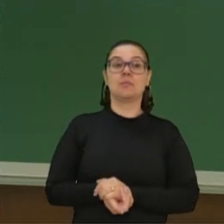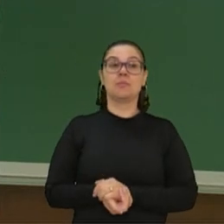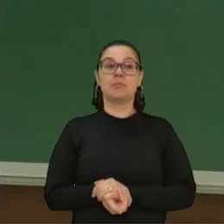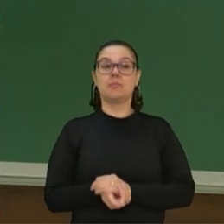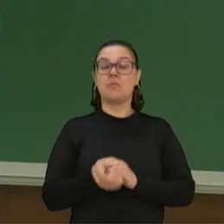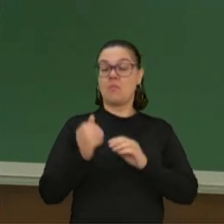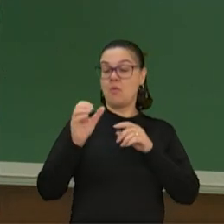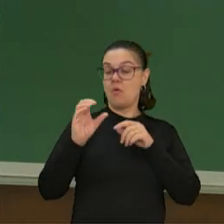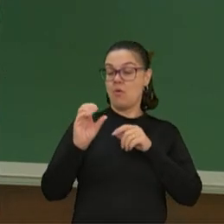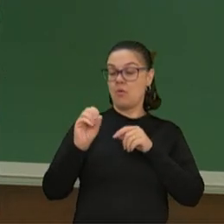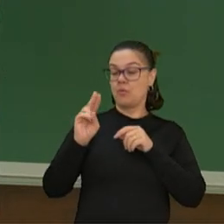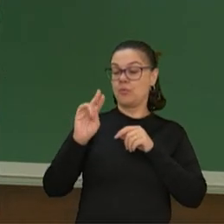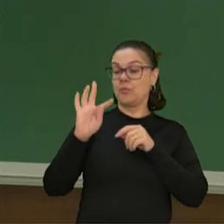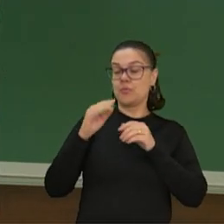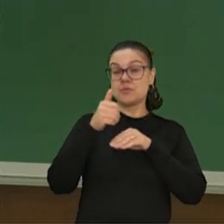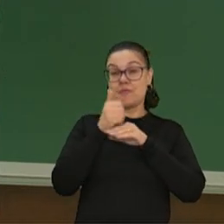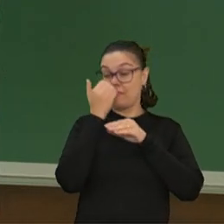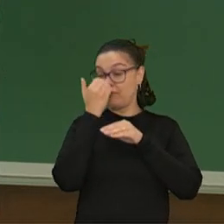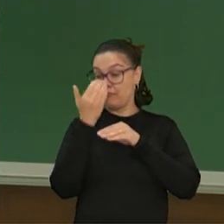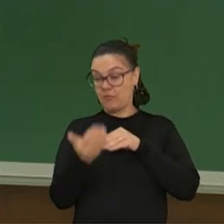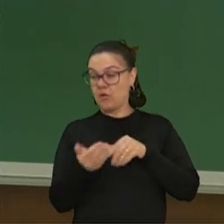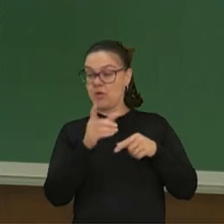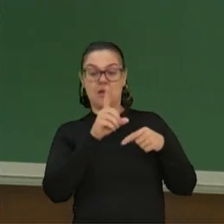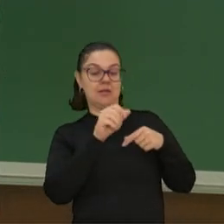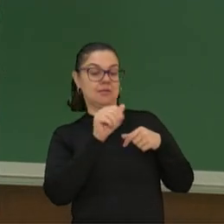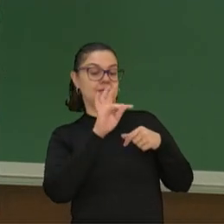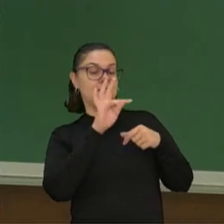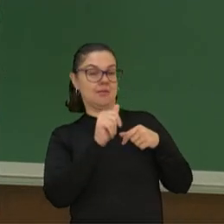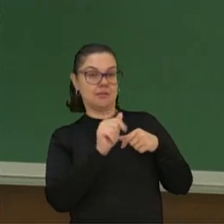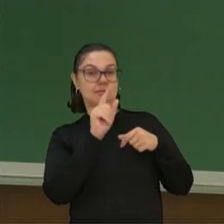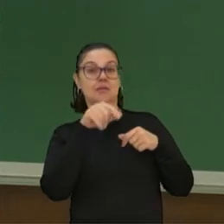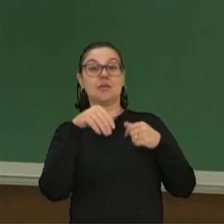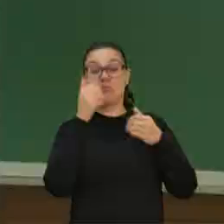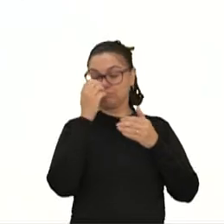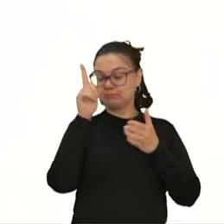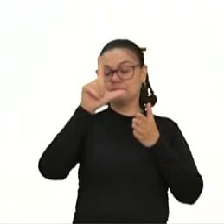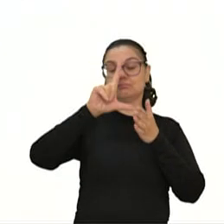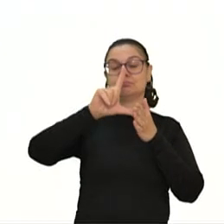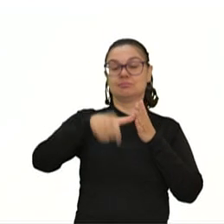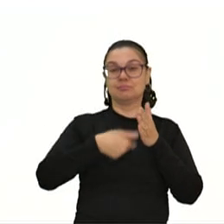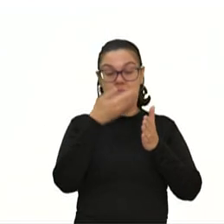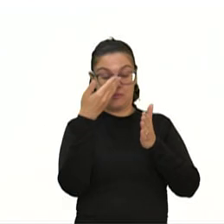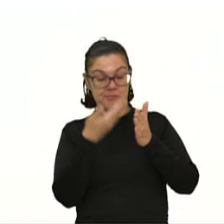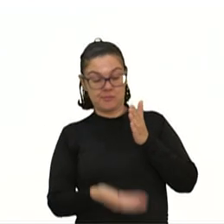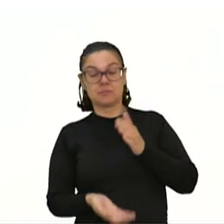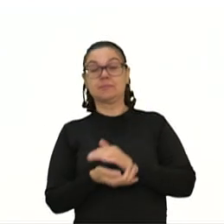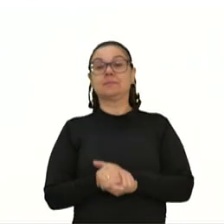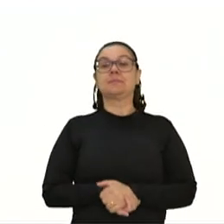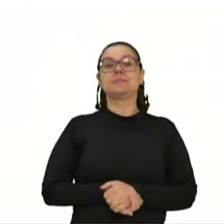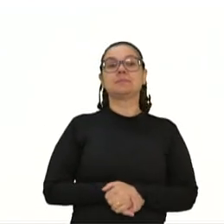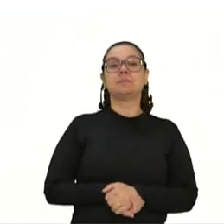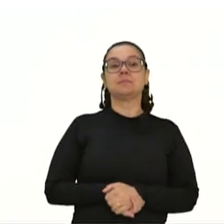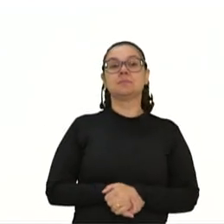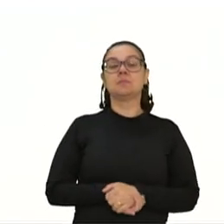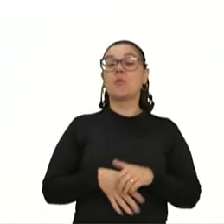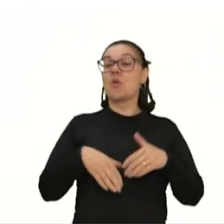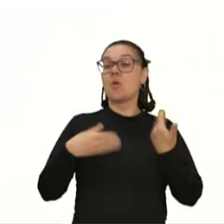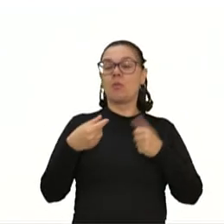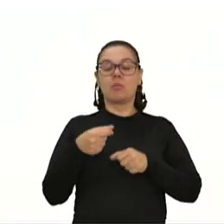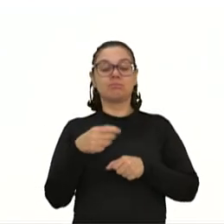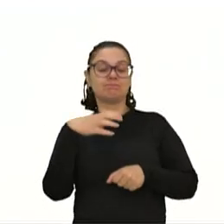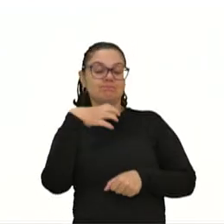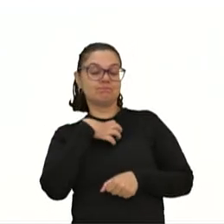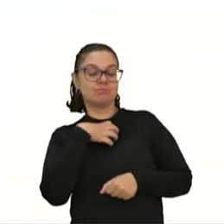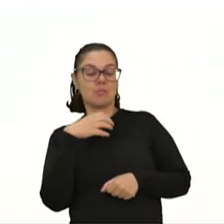quer dizer fora, dated, data. Então, fora da data, desatualizado. E qual o sentido